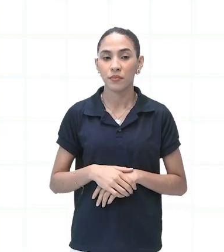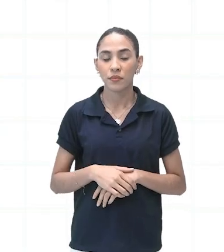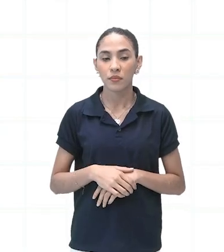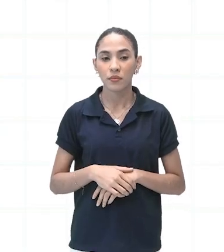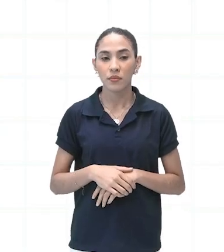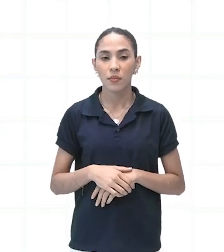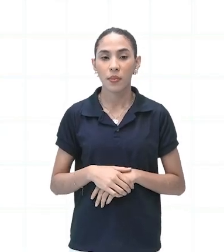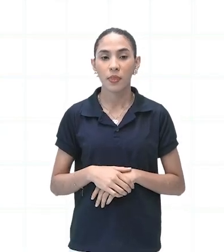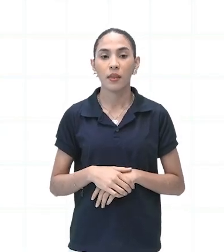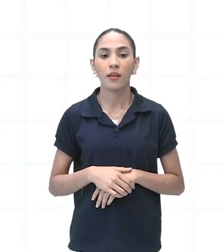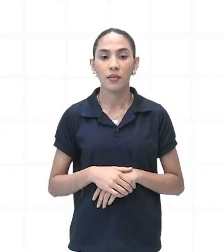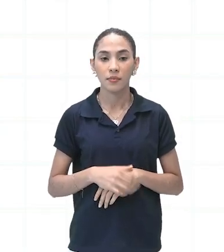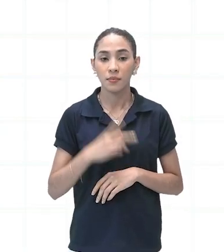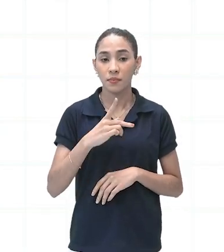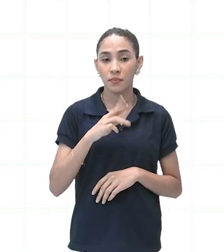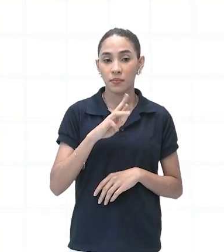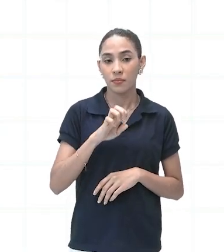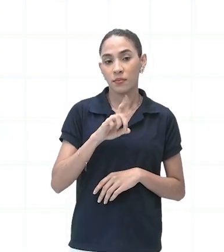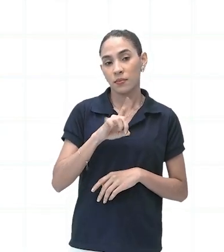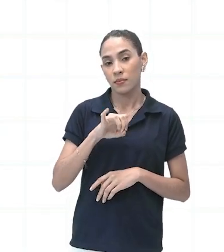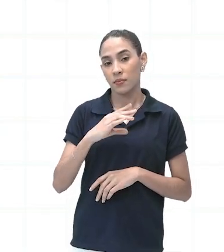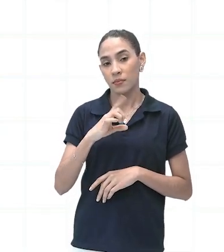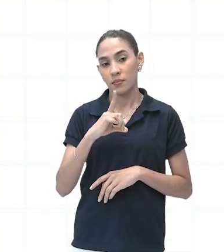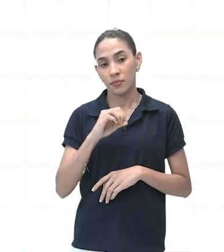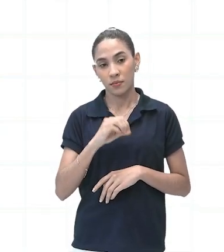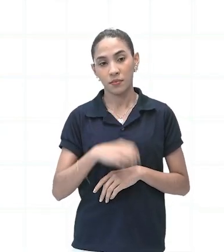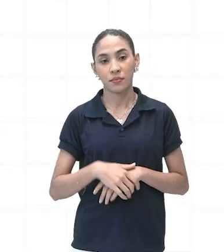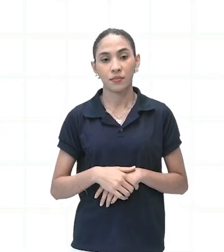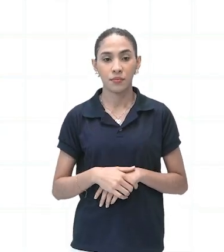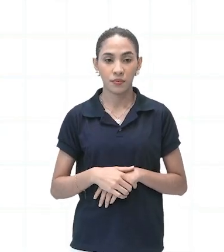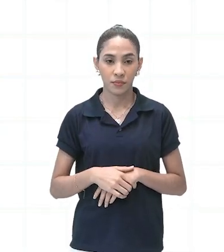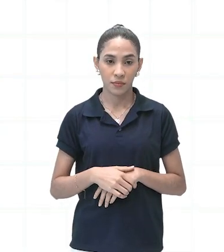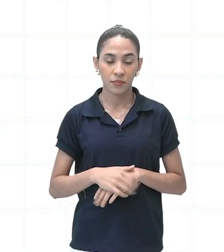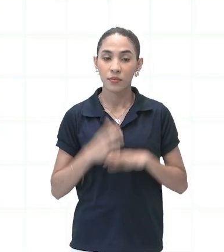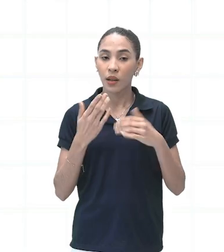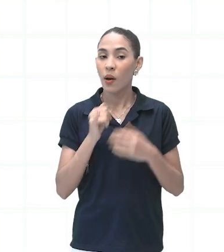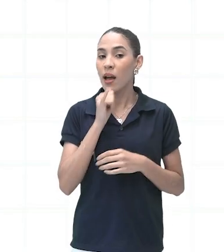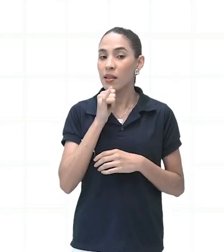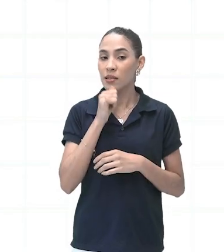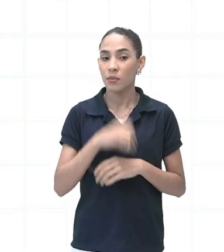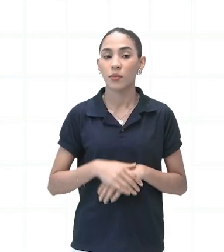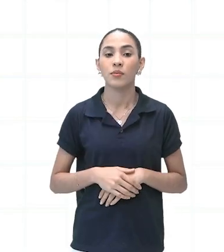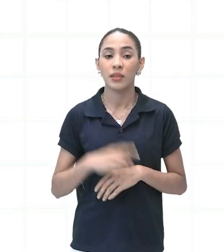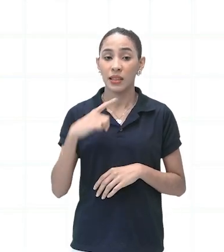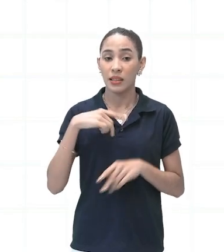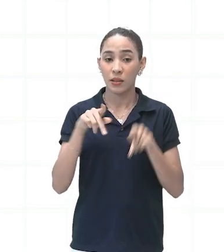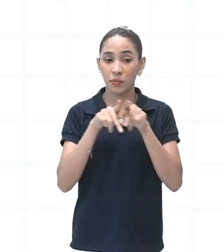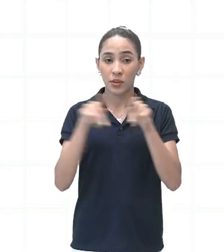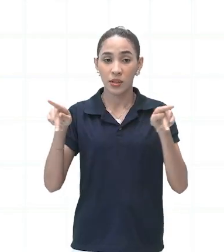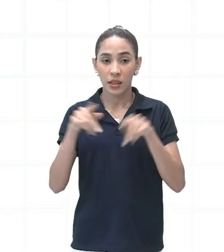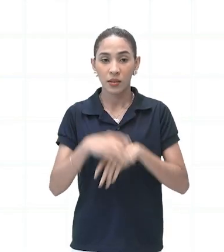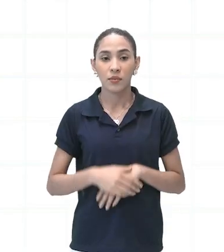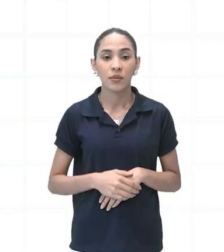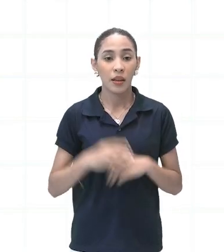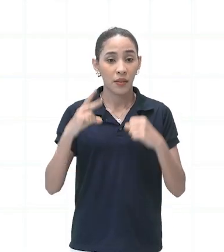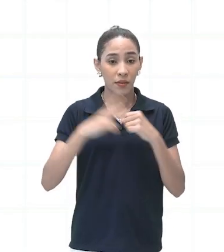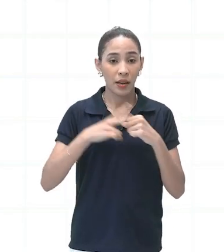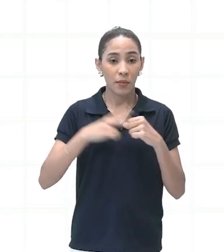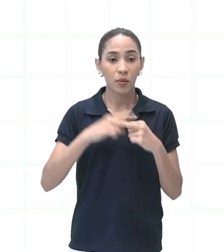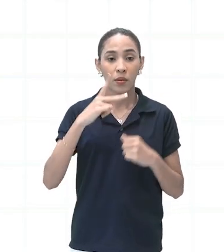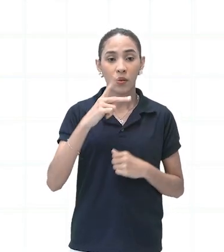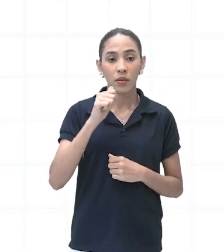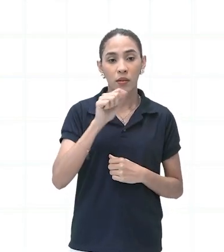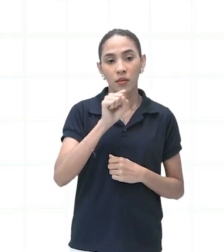ok? Então, vou colocar aqui P só para a gente saber. Predicado. Então, olhem só, temos aí neste predicado o verbo